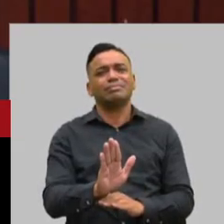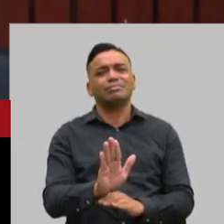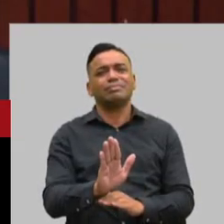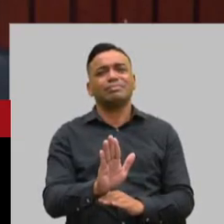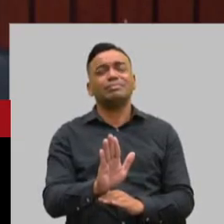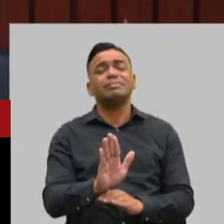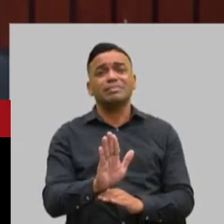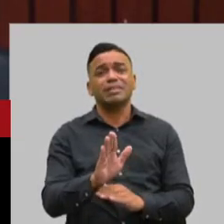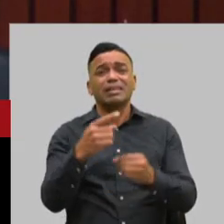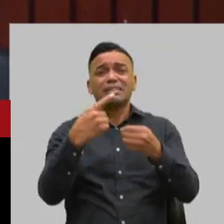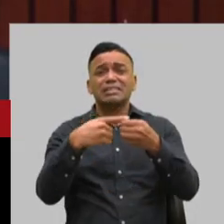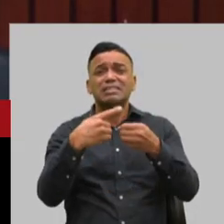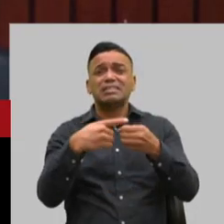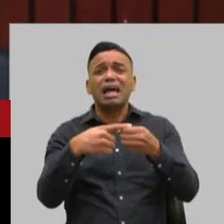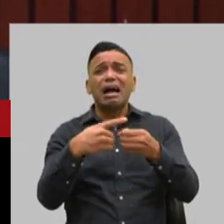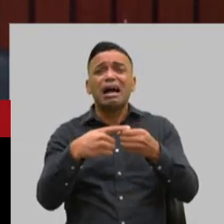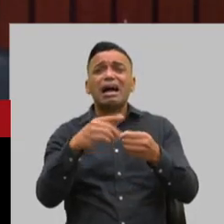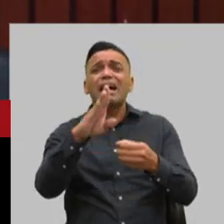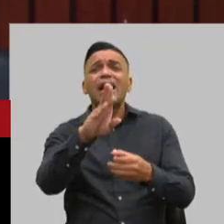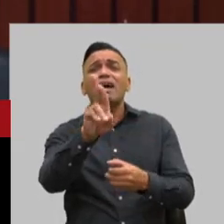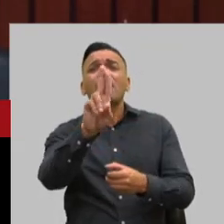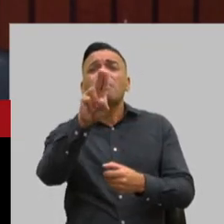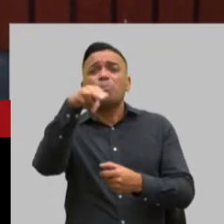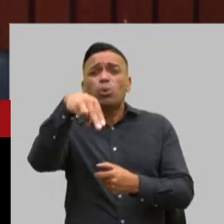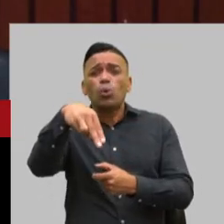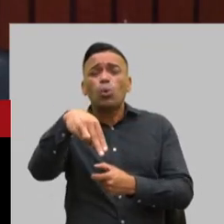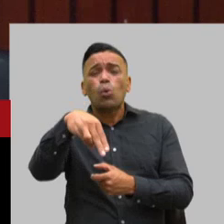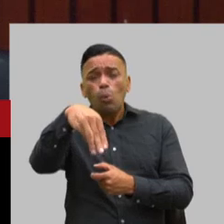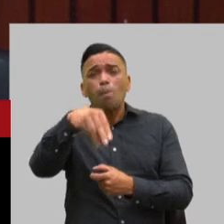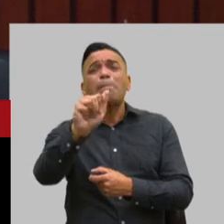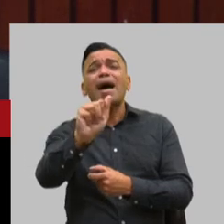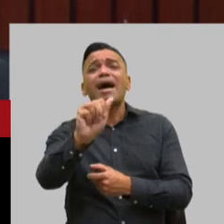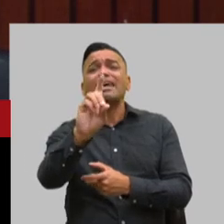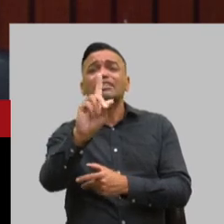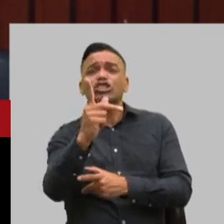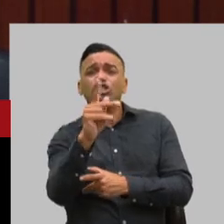Bruma de Brumadinho se foi